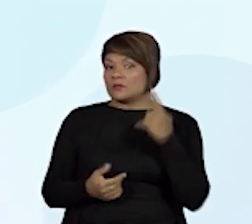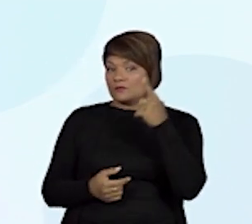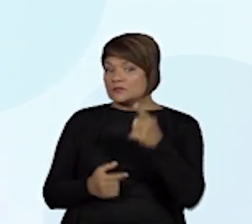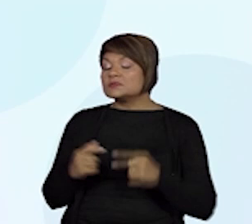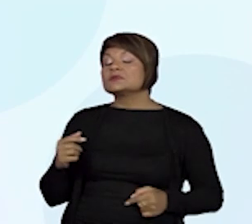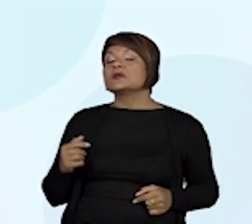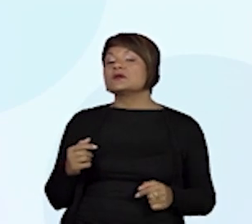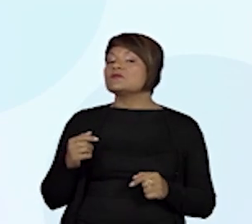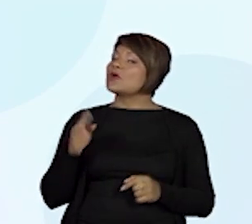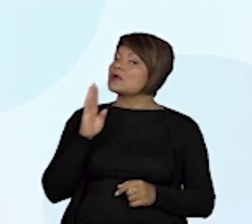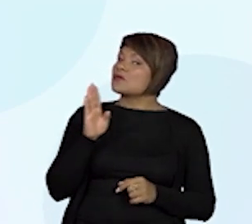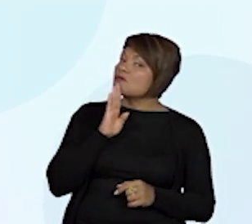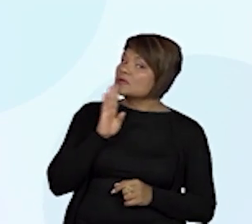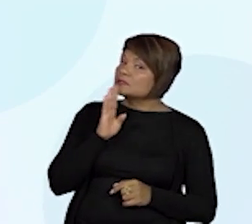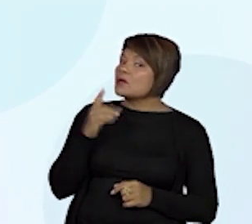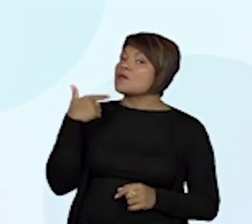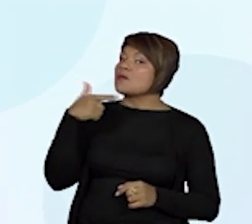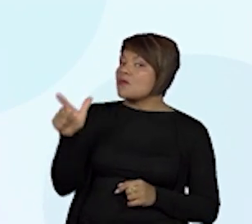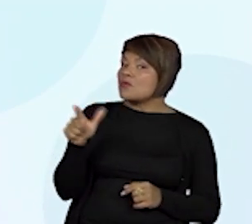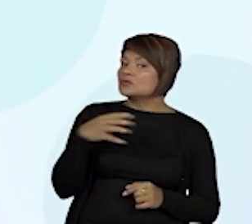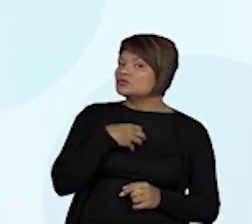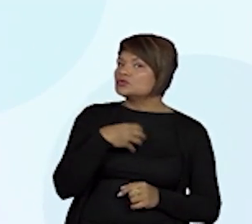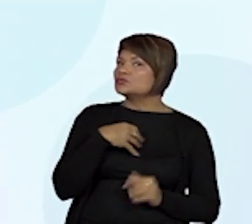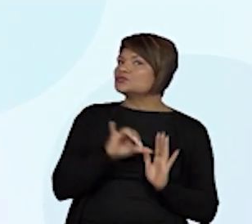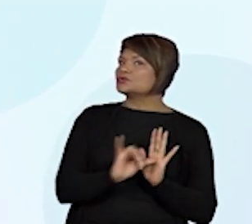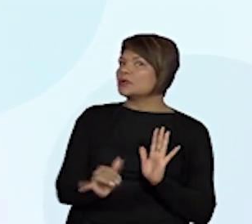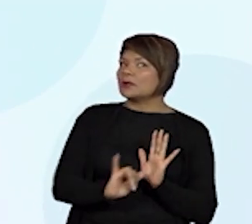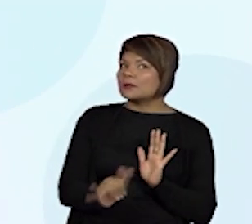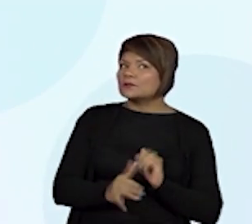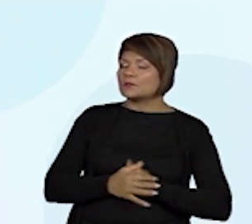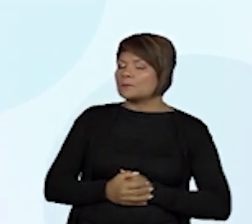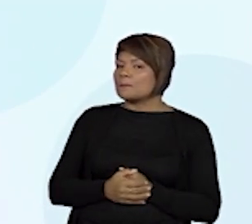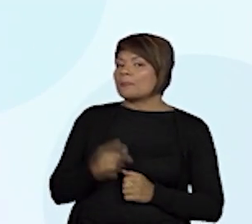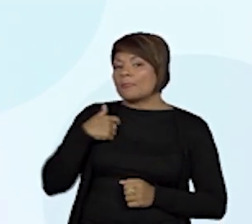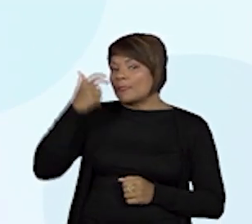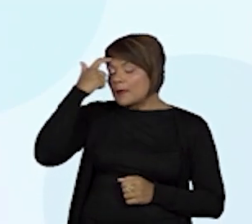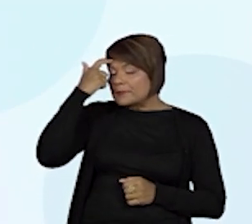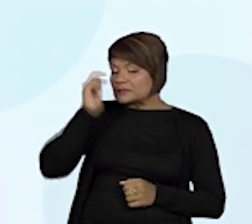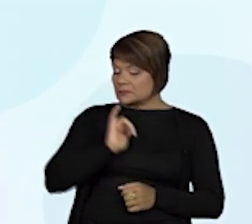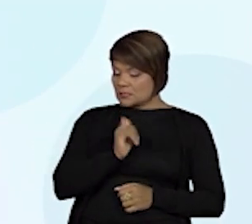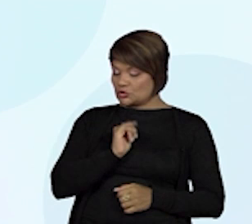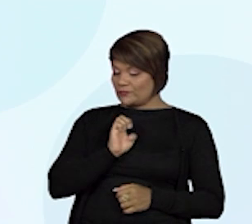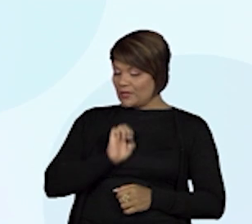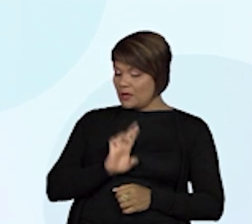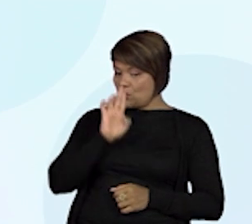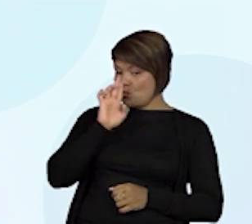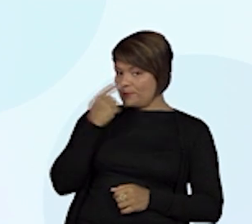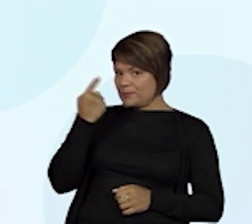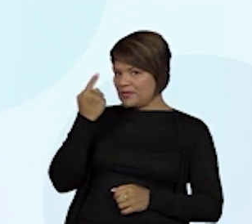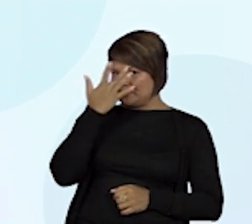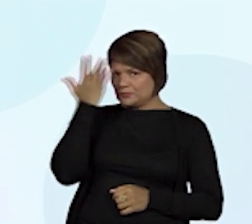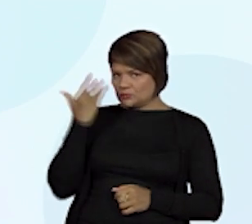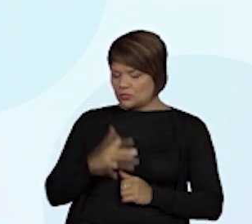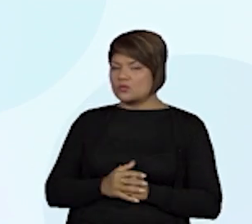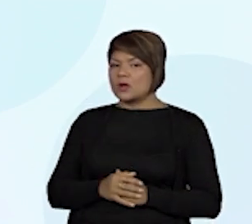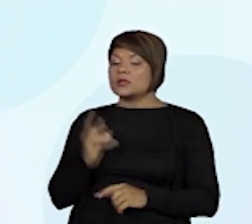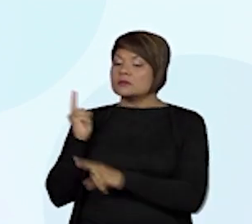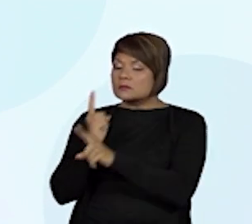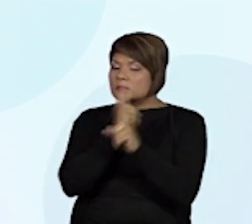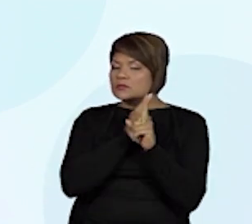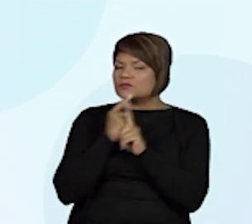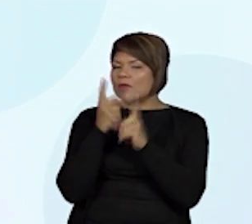conhecer outro tipo de relato. Irá pensar sobre o que é uma narrativa em primeira pessoa e identificar